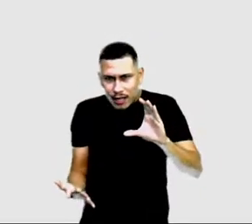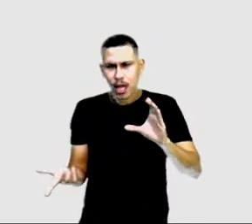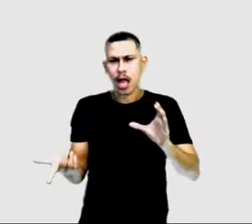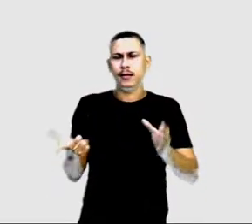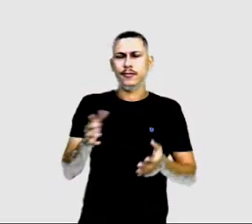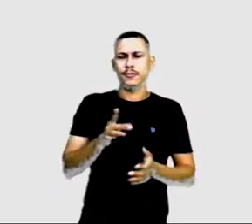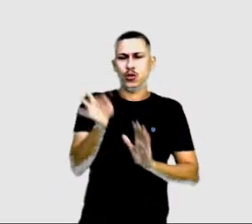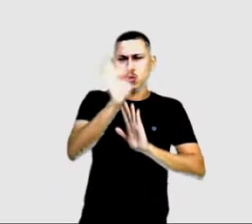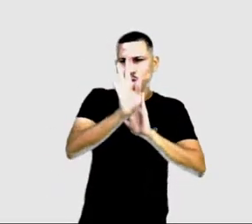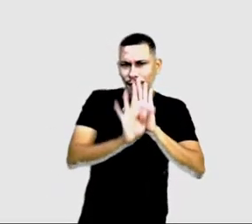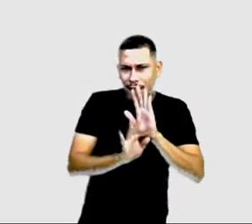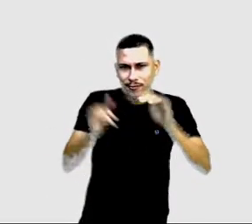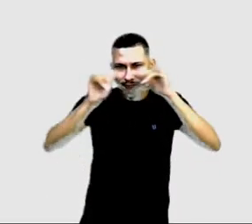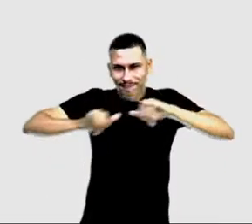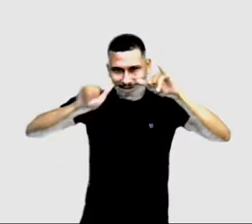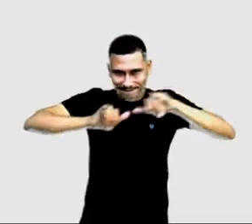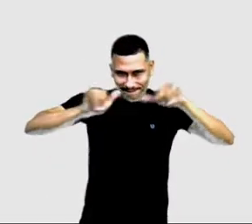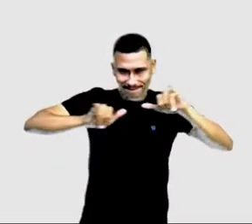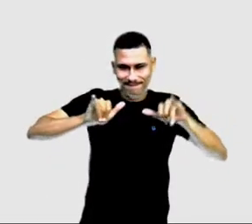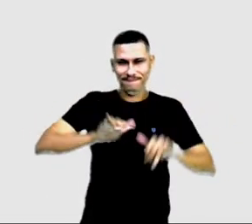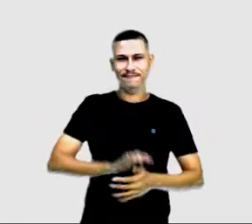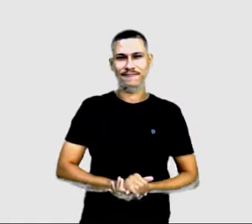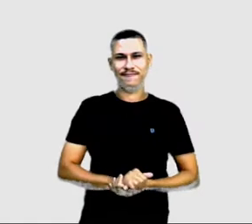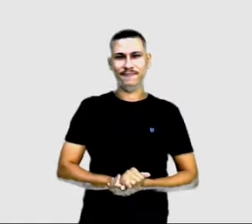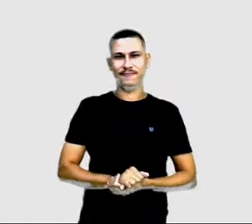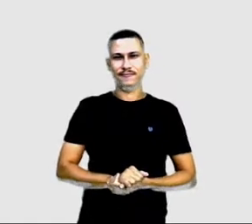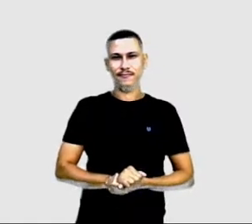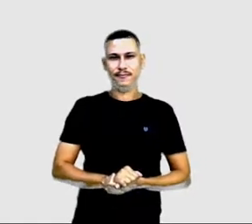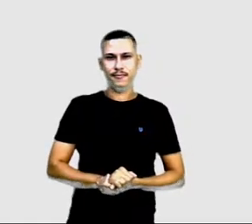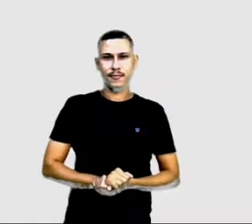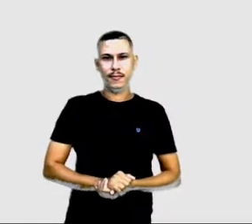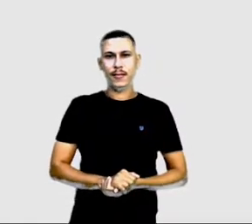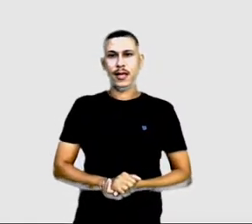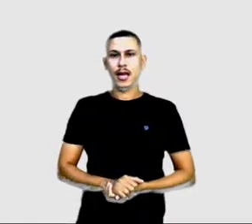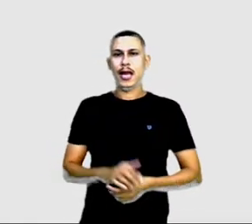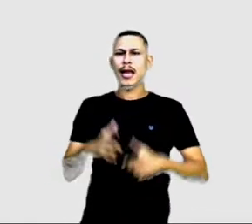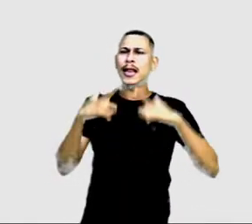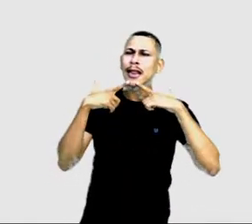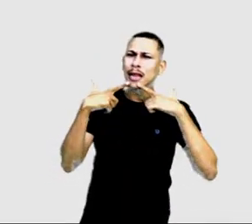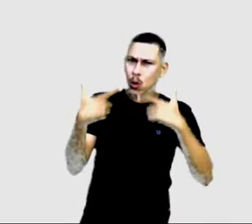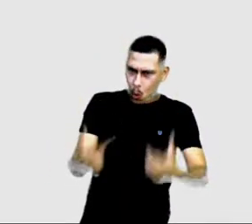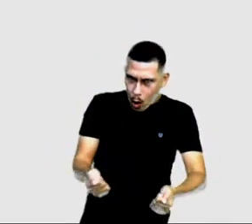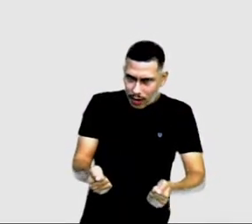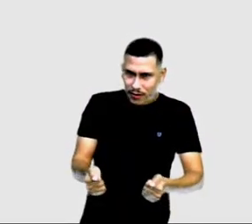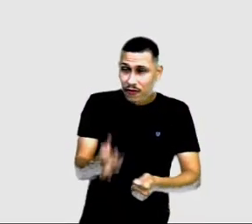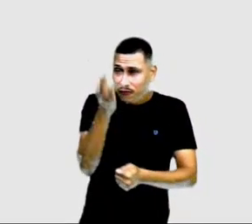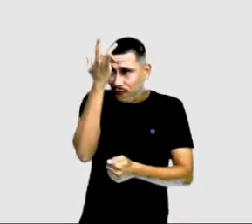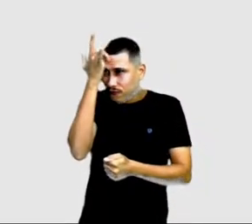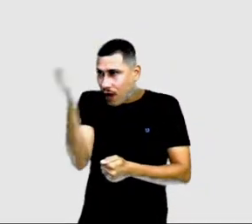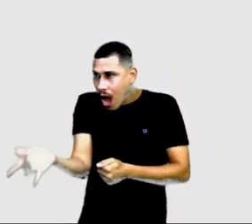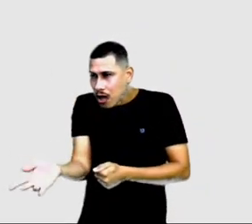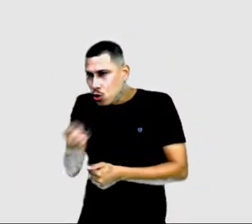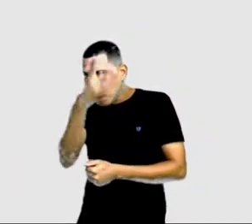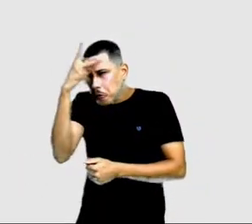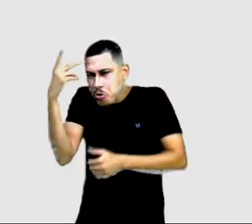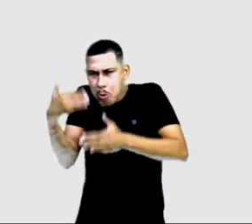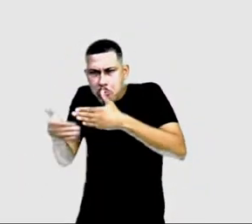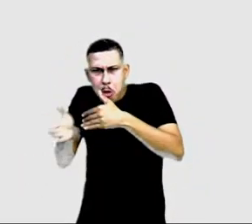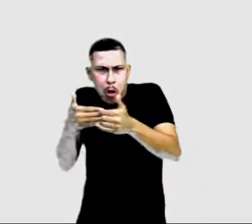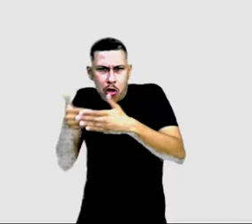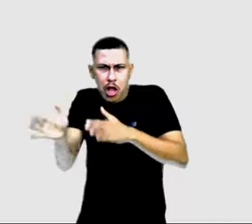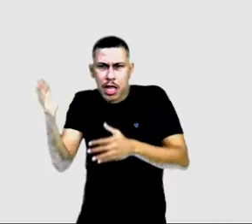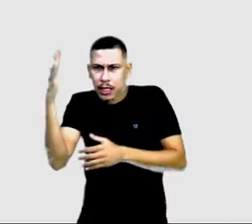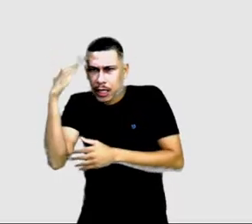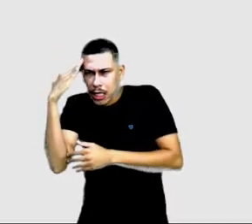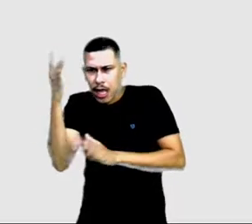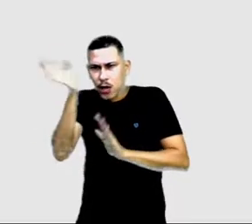estilísticas dos textos publicitários. A linguagem é atrativa e acessível. O texto geralmente